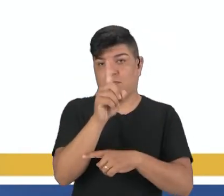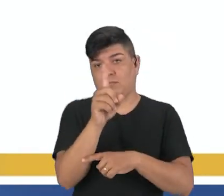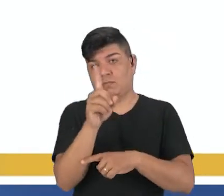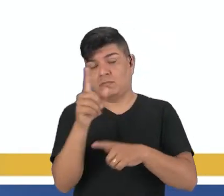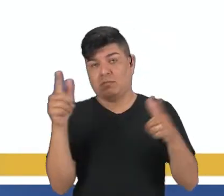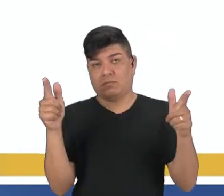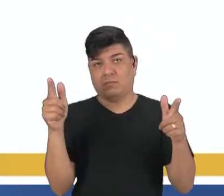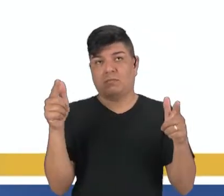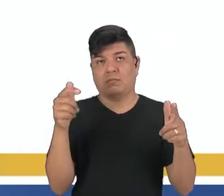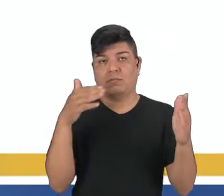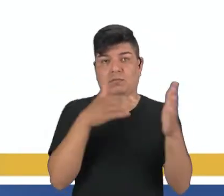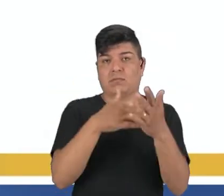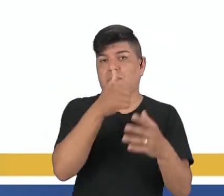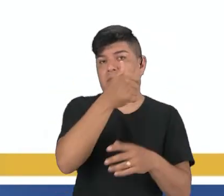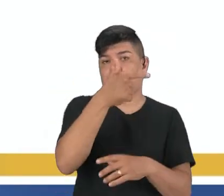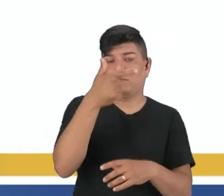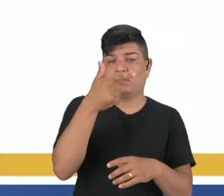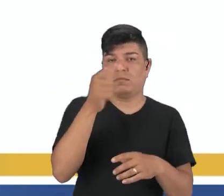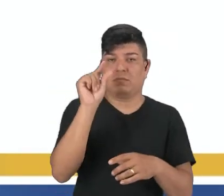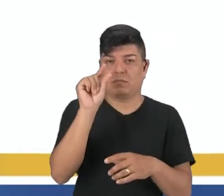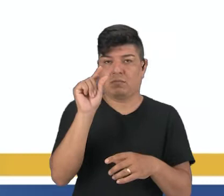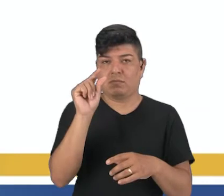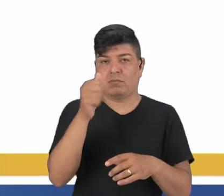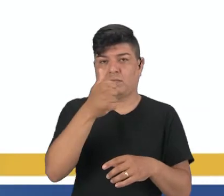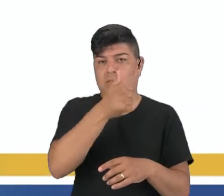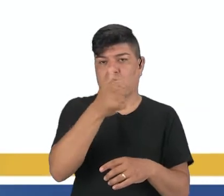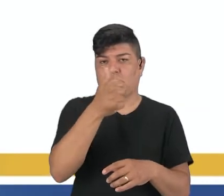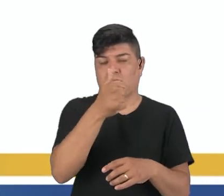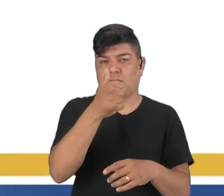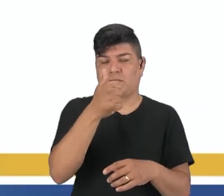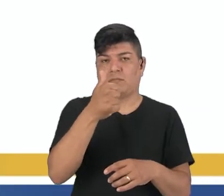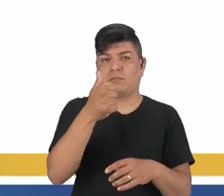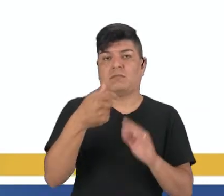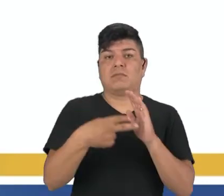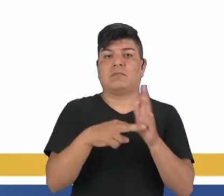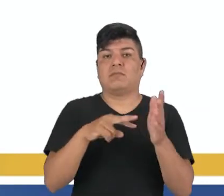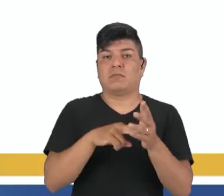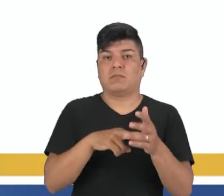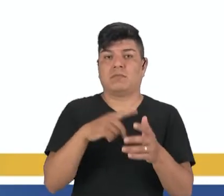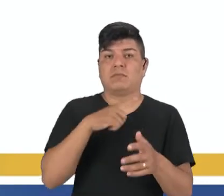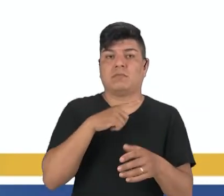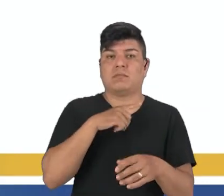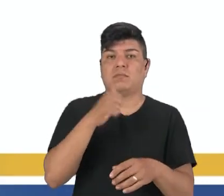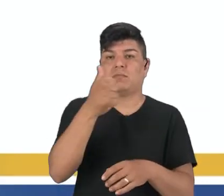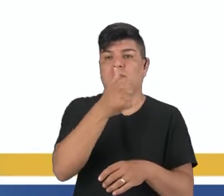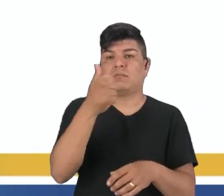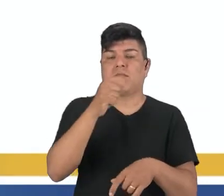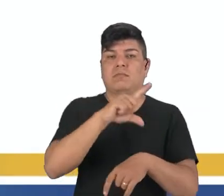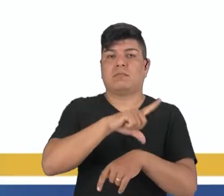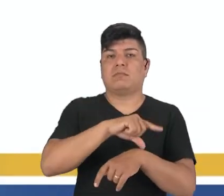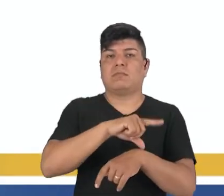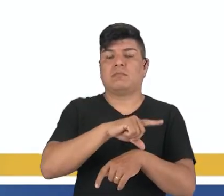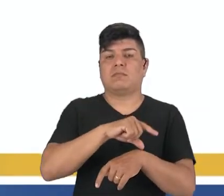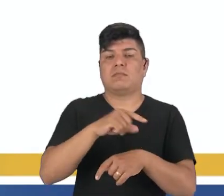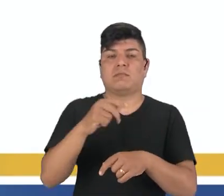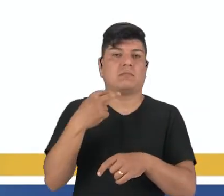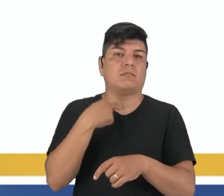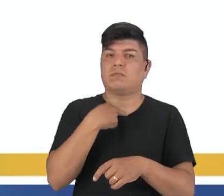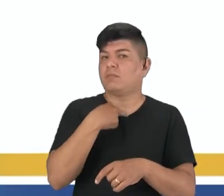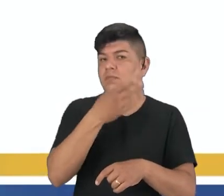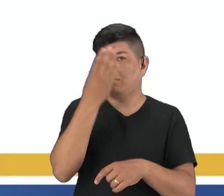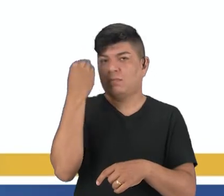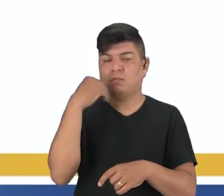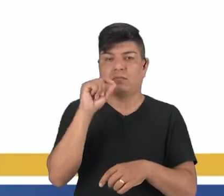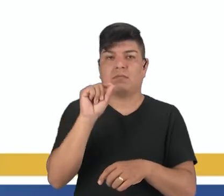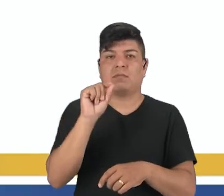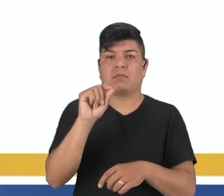para o 12 e o ponteiro pequeno vai para o 11. Então, teremos 11 horas. O que não podemos